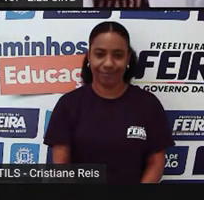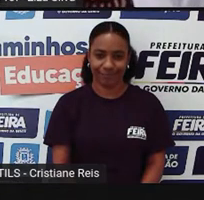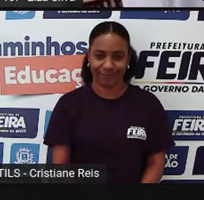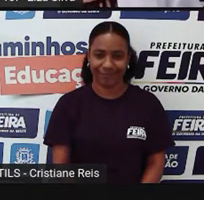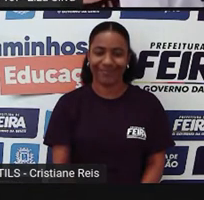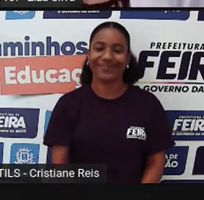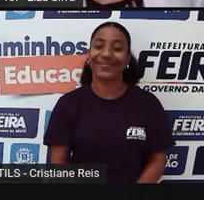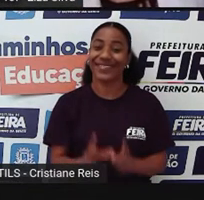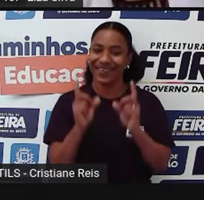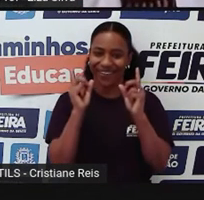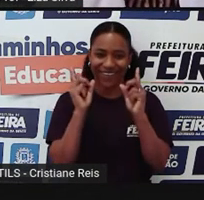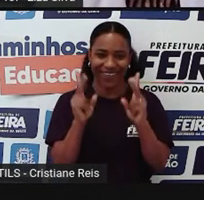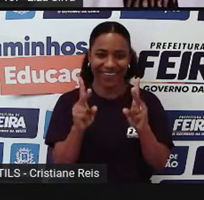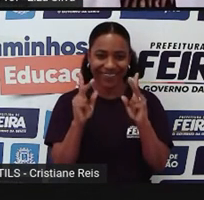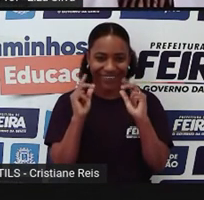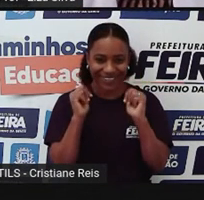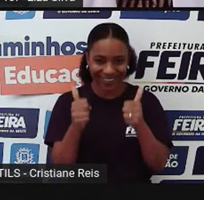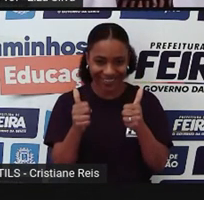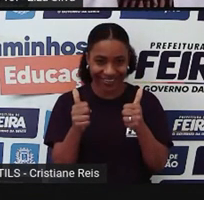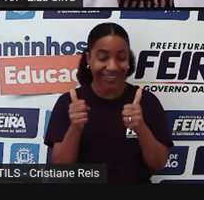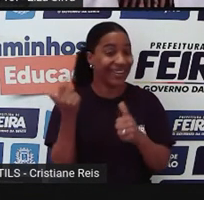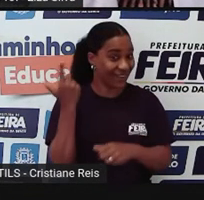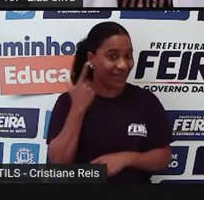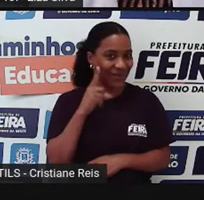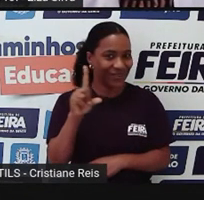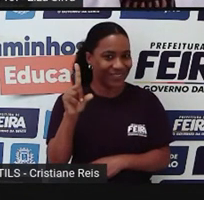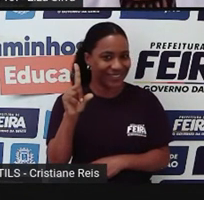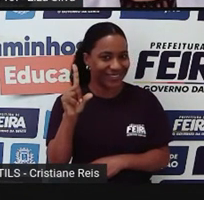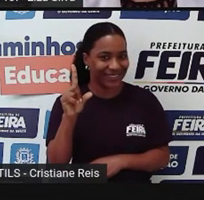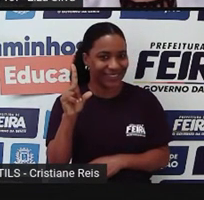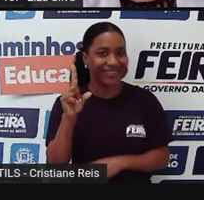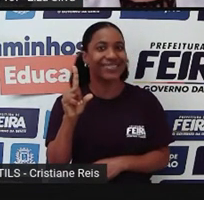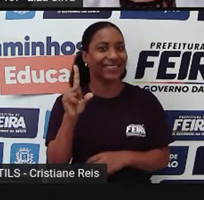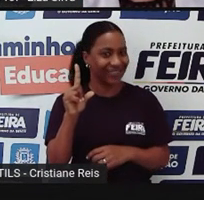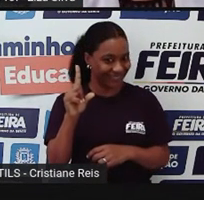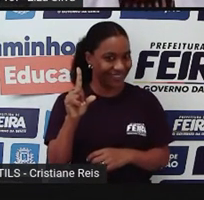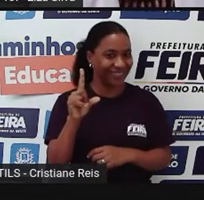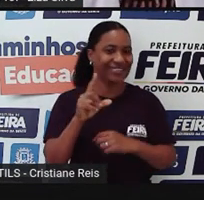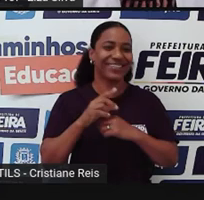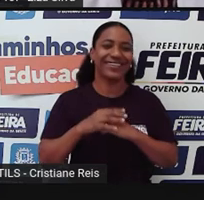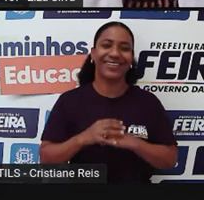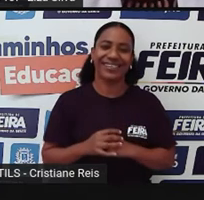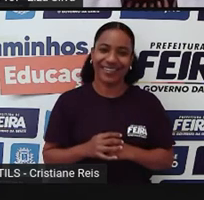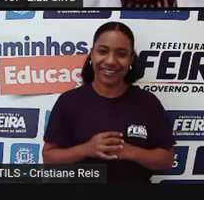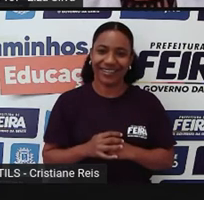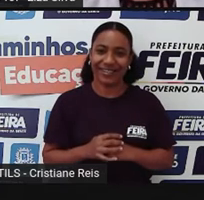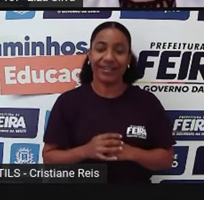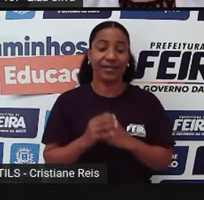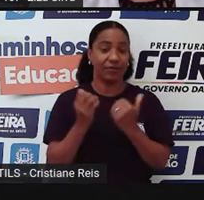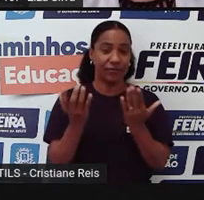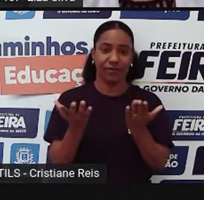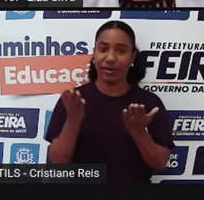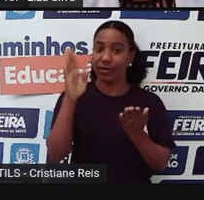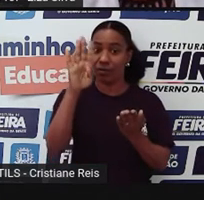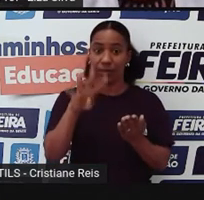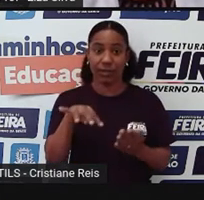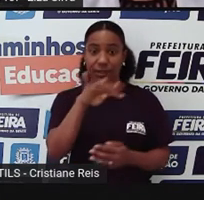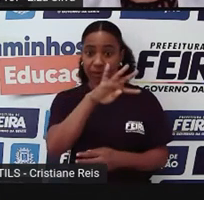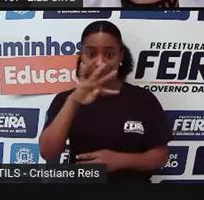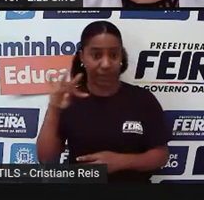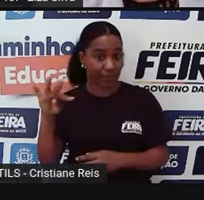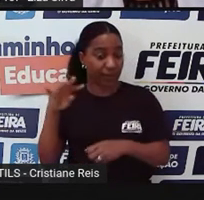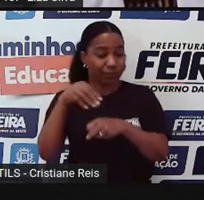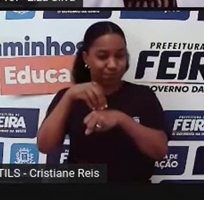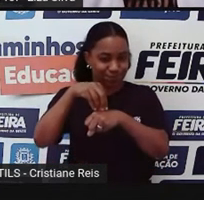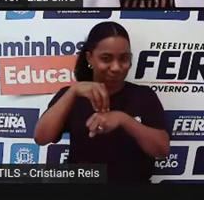um OK se o dentes vocês conseguiram responder todas as perguntas e traga que esta tabela como